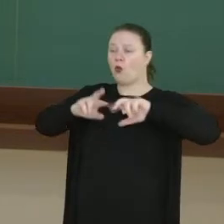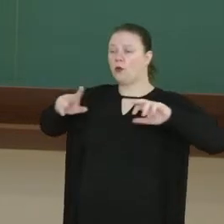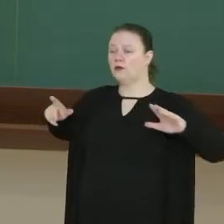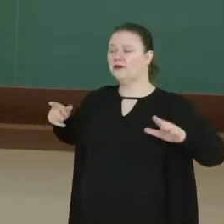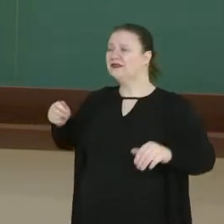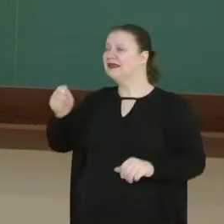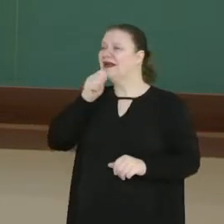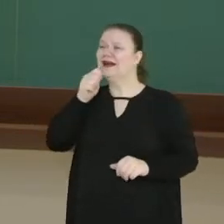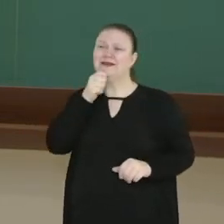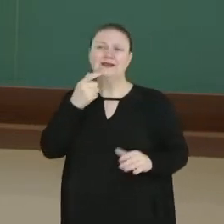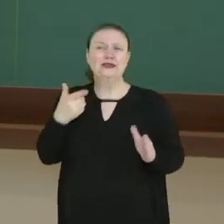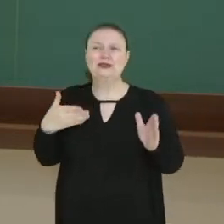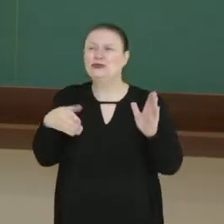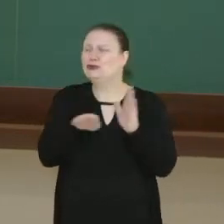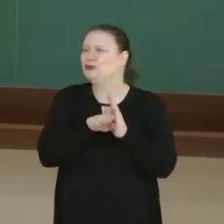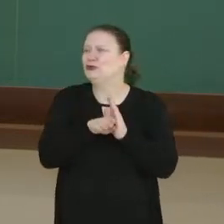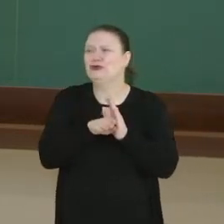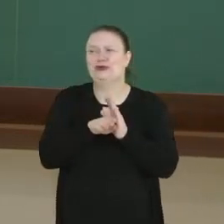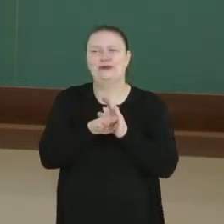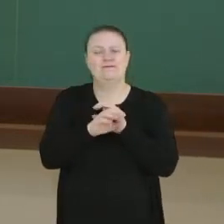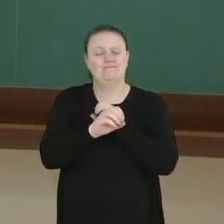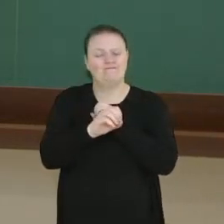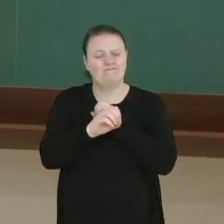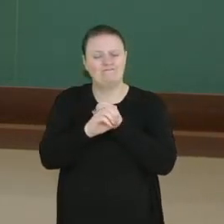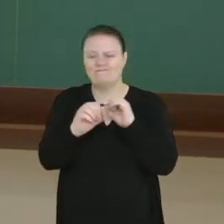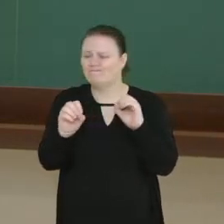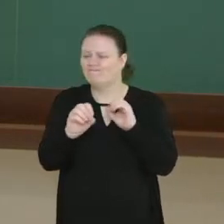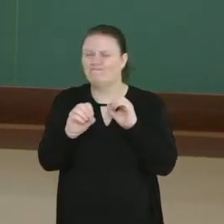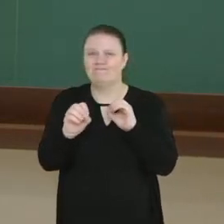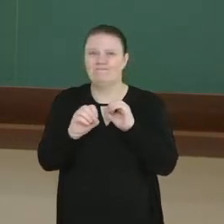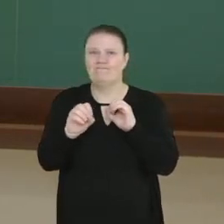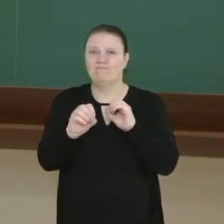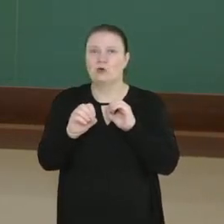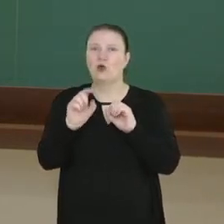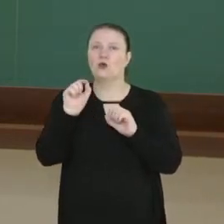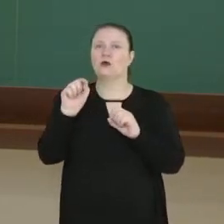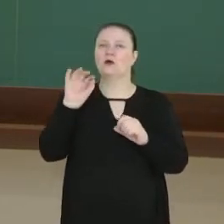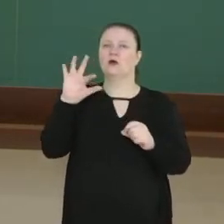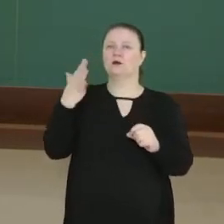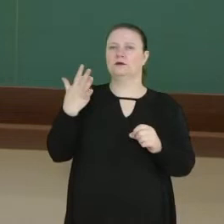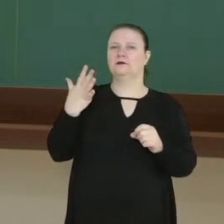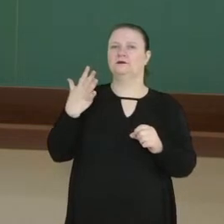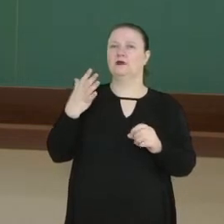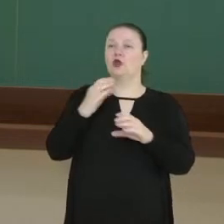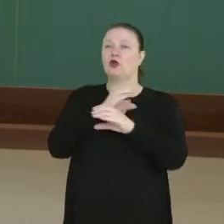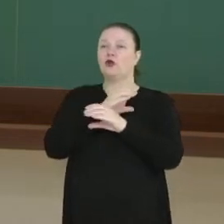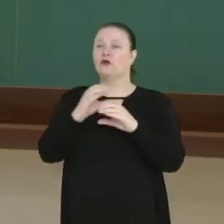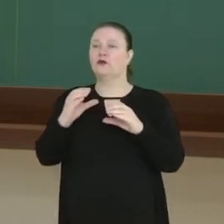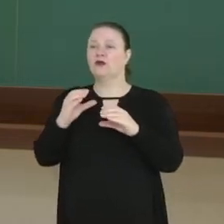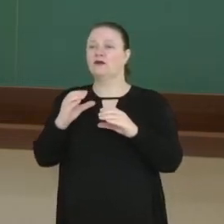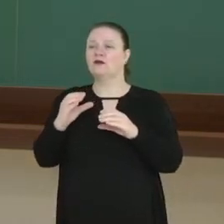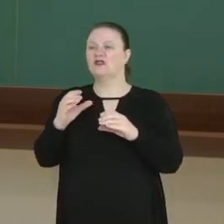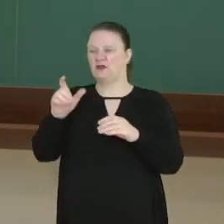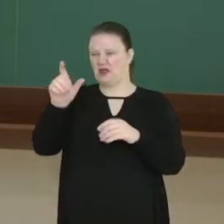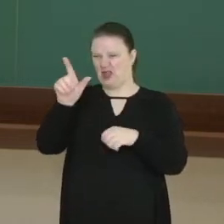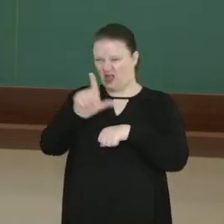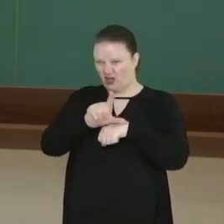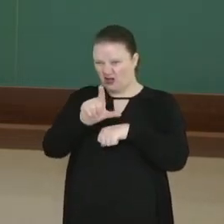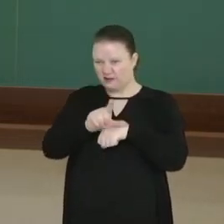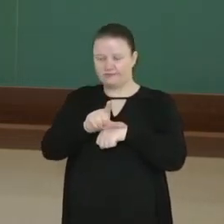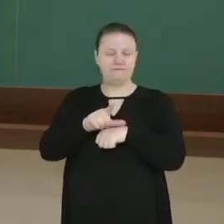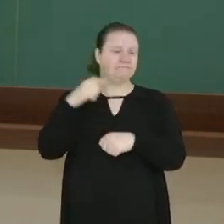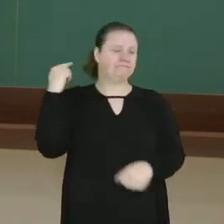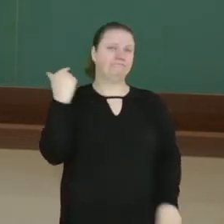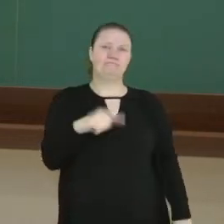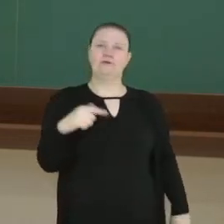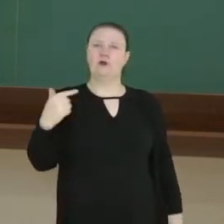chegou, certo? E isso compromete muito a confiança do cliente naquela loja. Então, quando